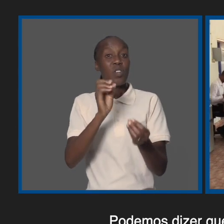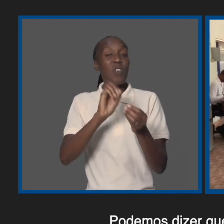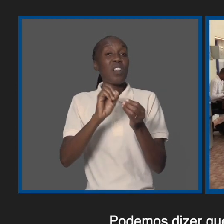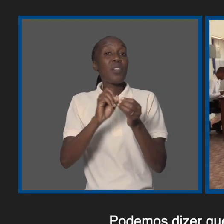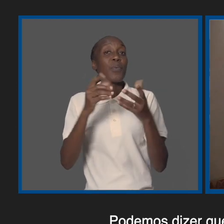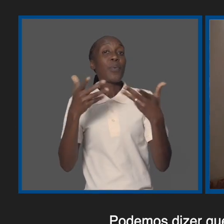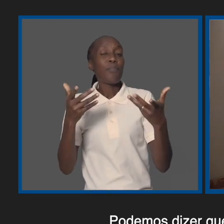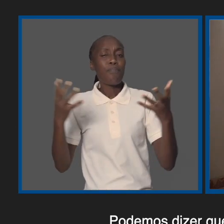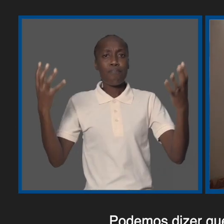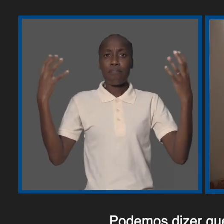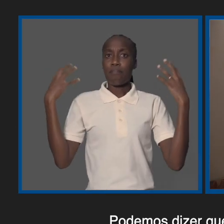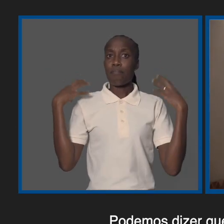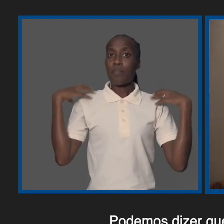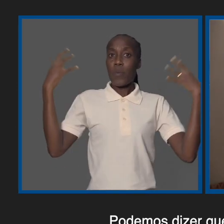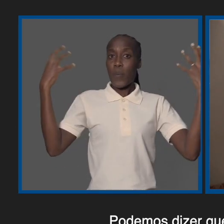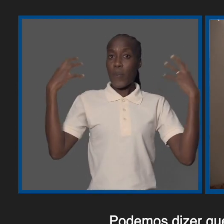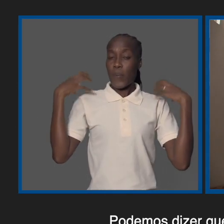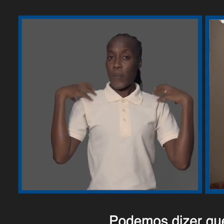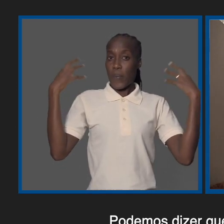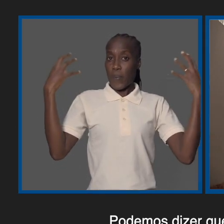o ginásio. Uhum.